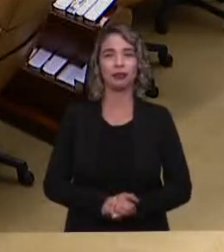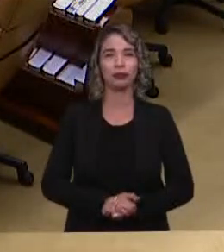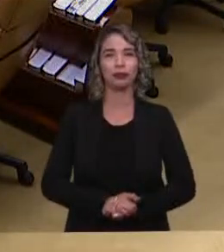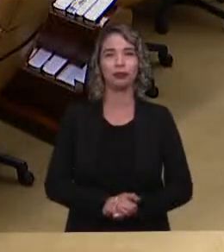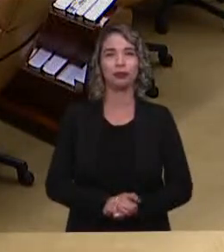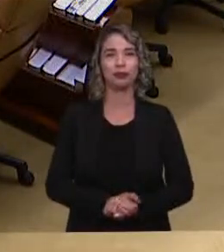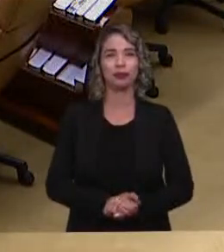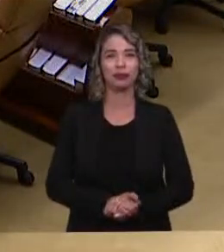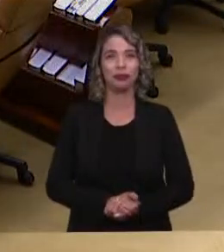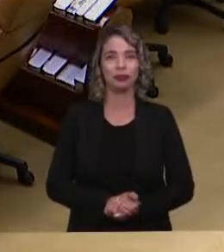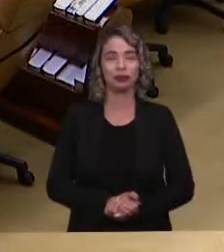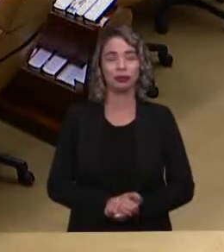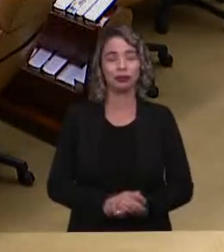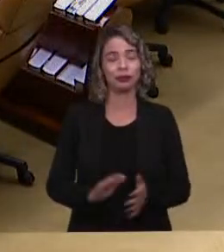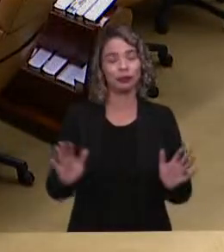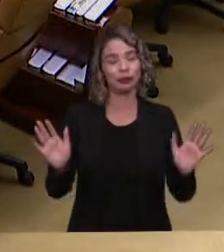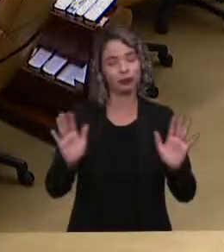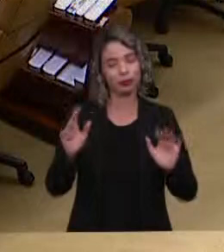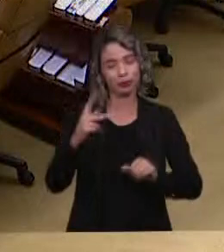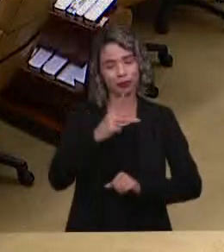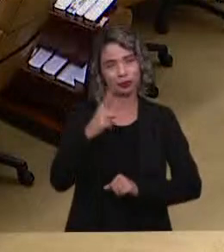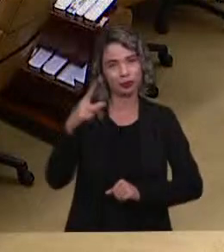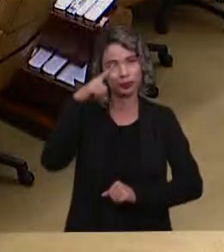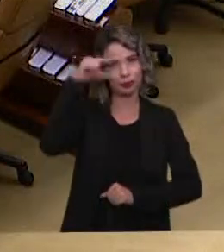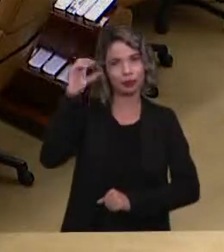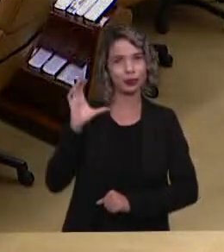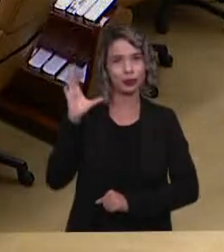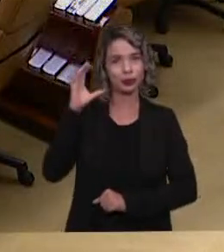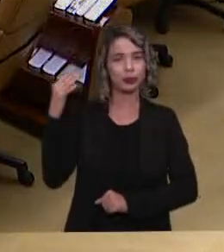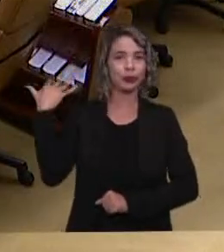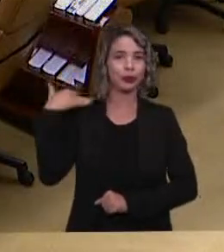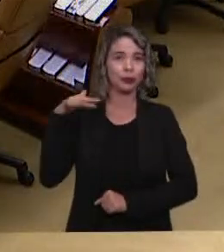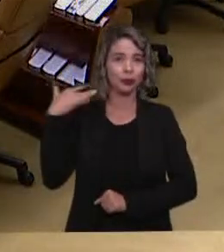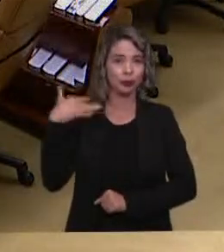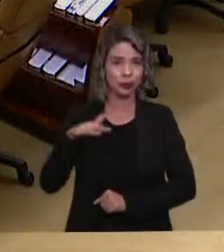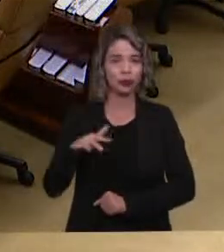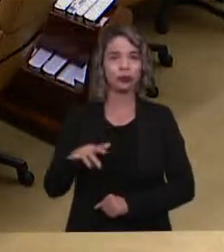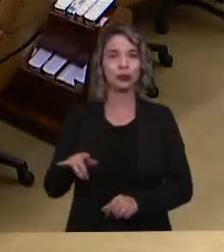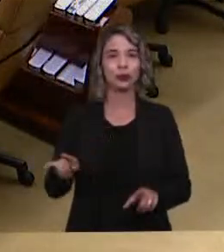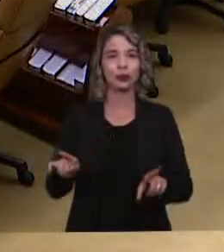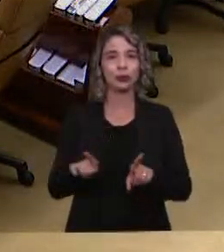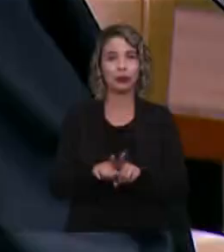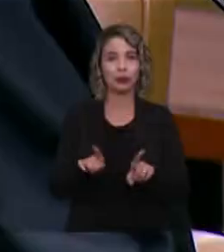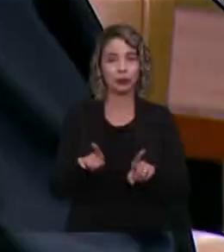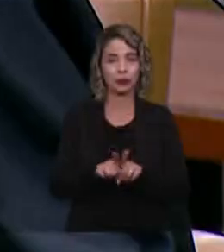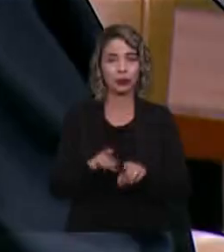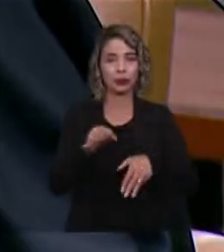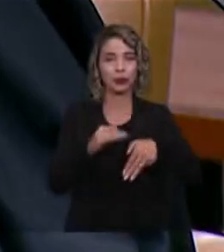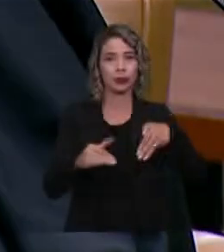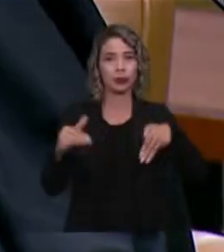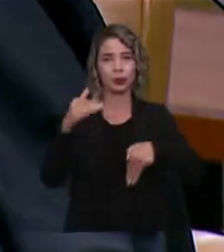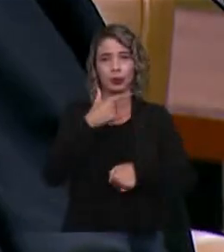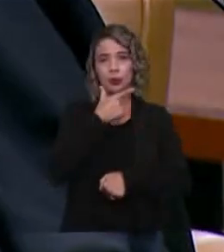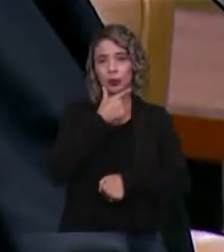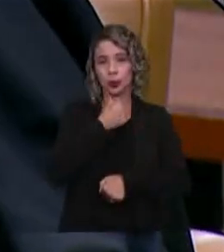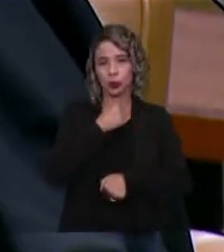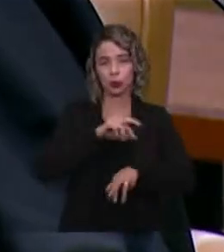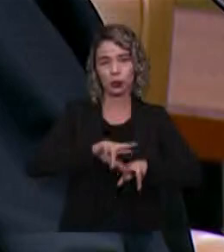Senhora presidente, ministra Rosa Weber, ministra Carmen Lúcia, senhores ministros,